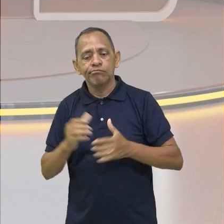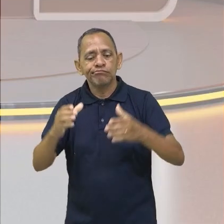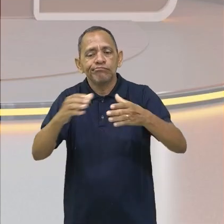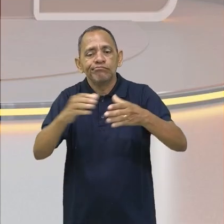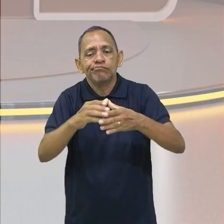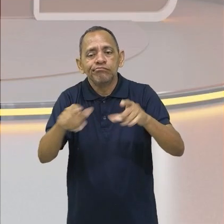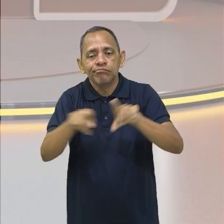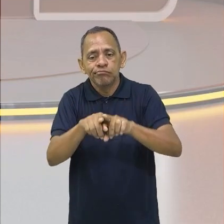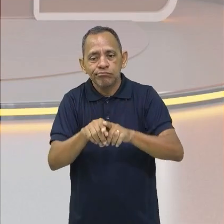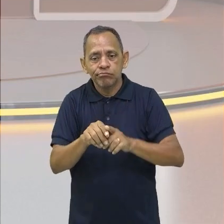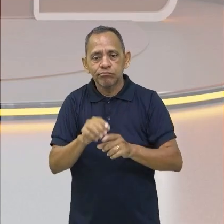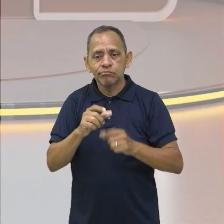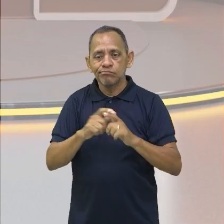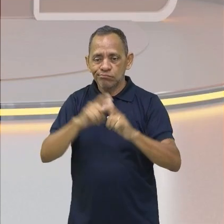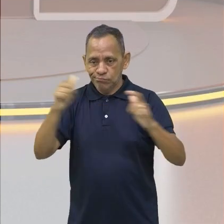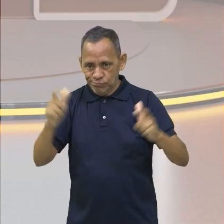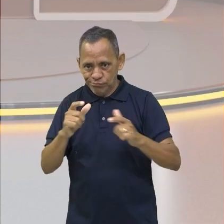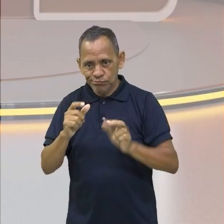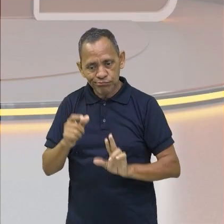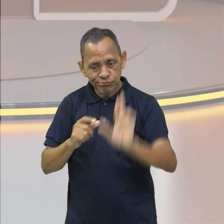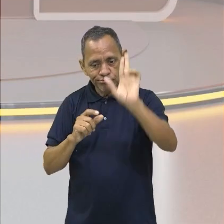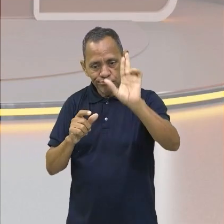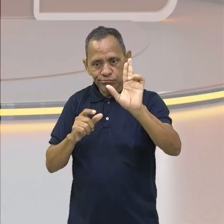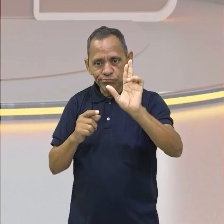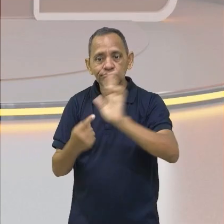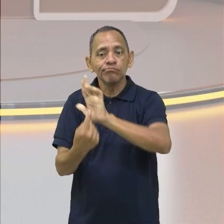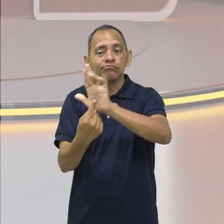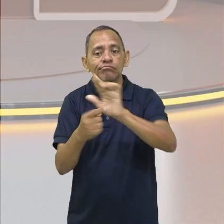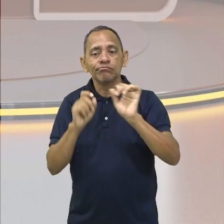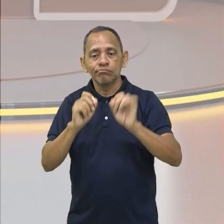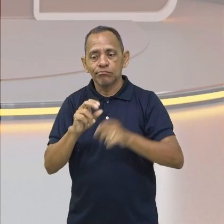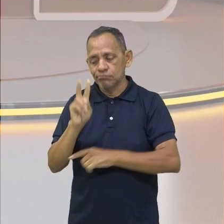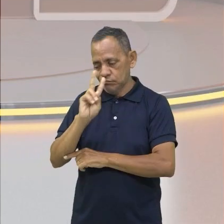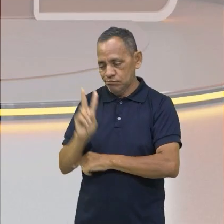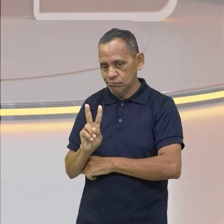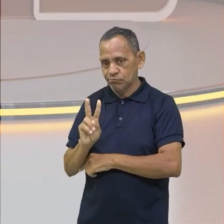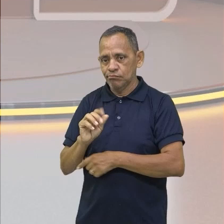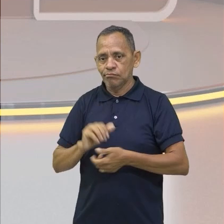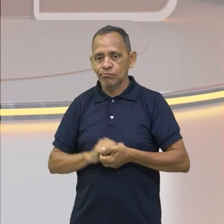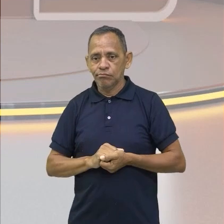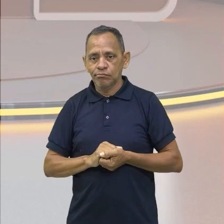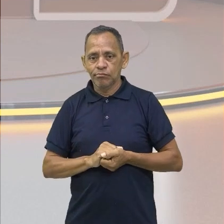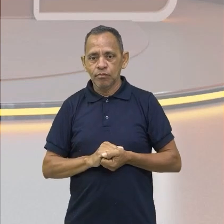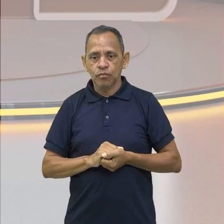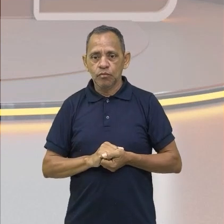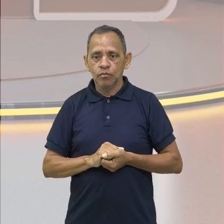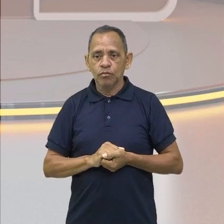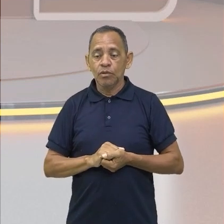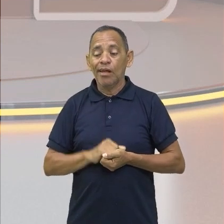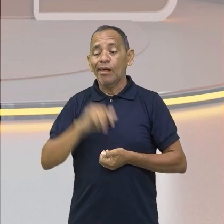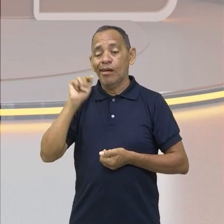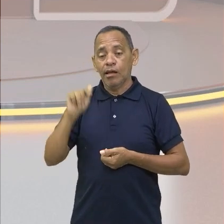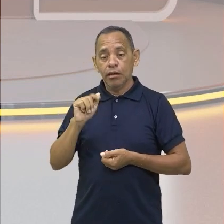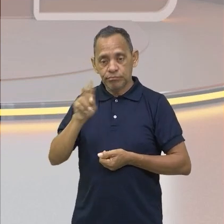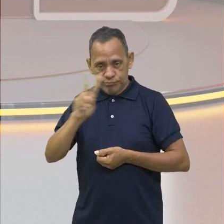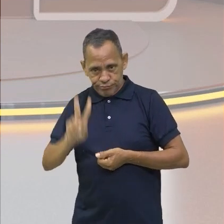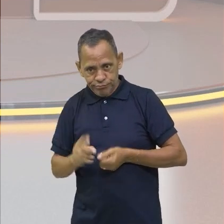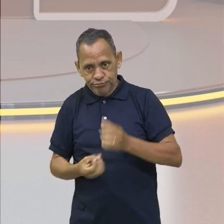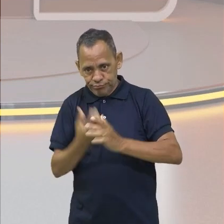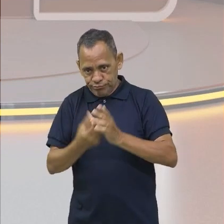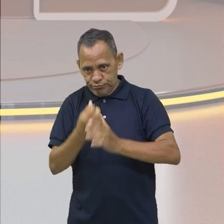dessas reservas, que acaba destacando aí a Venezuela, tá? Então, a Venezuela, ela produz cerca